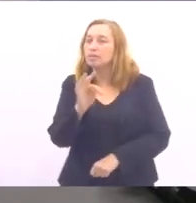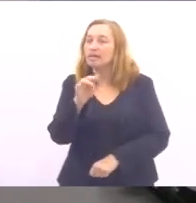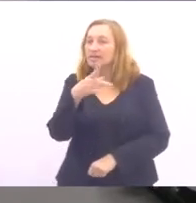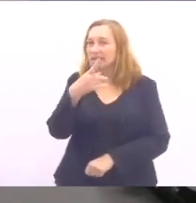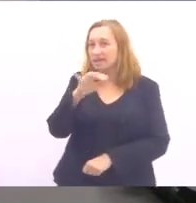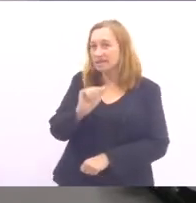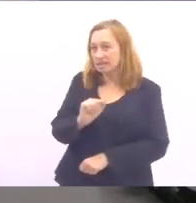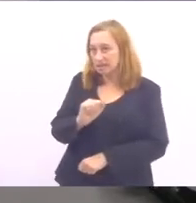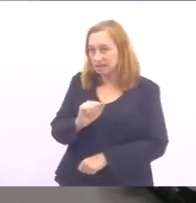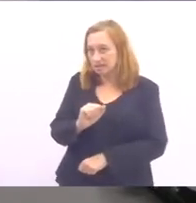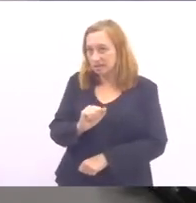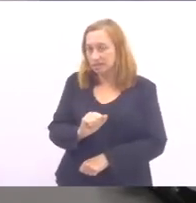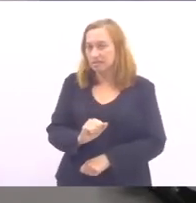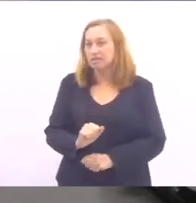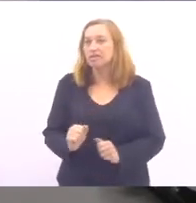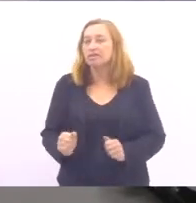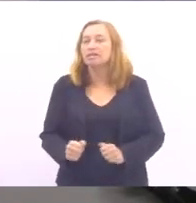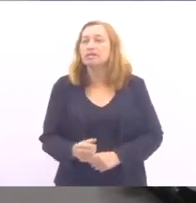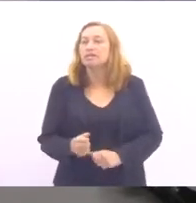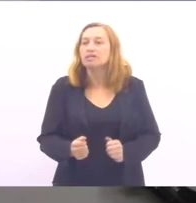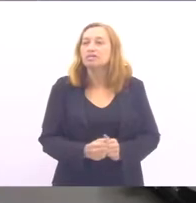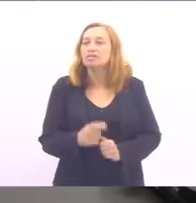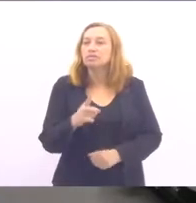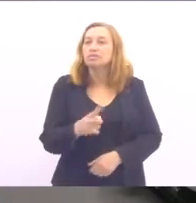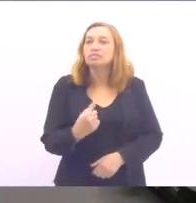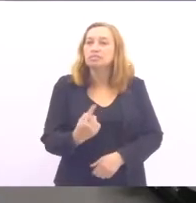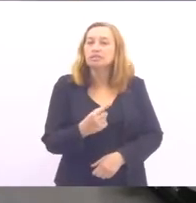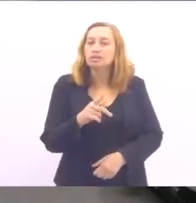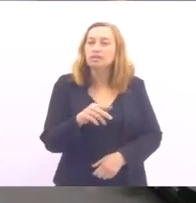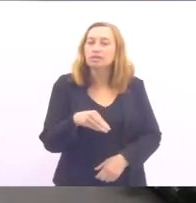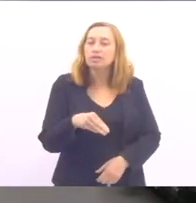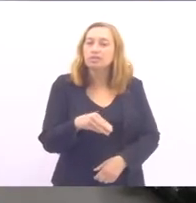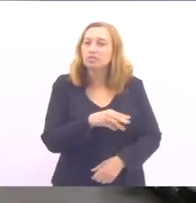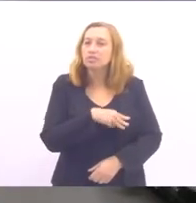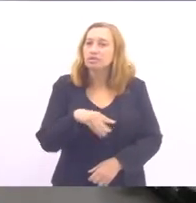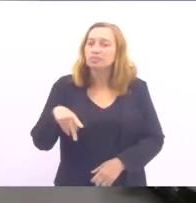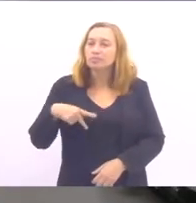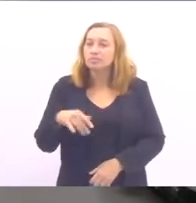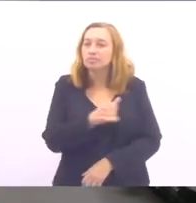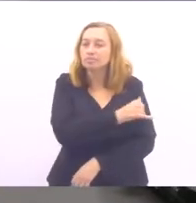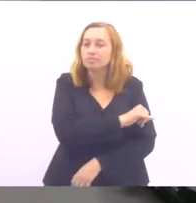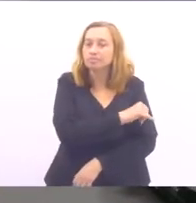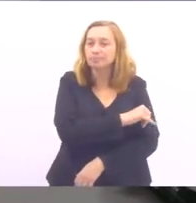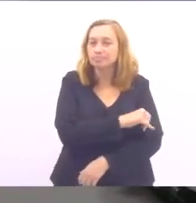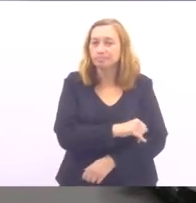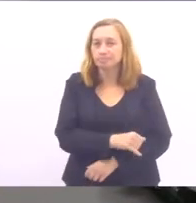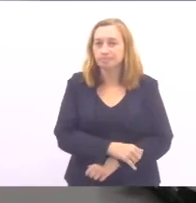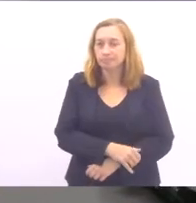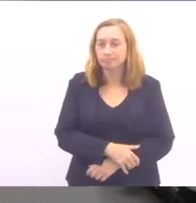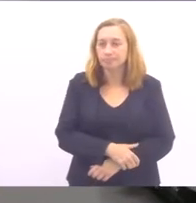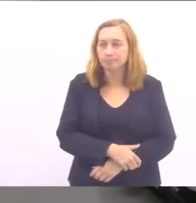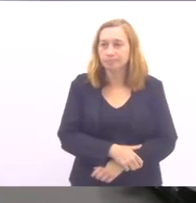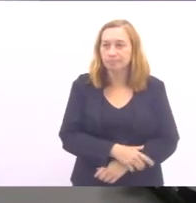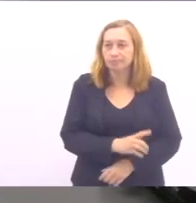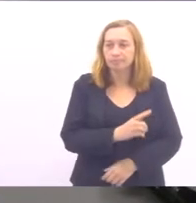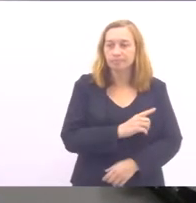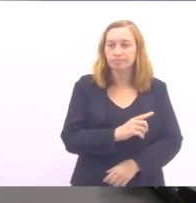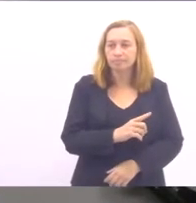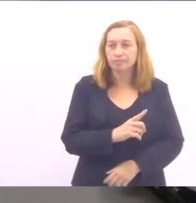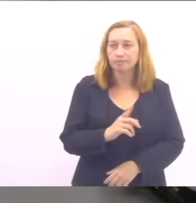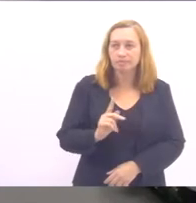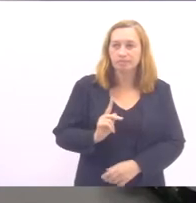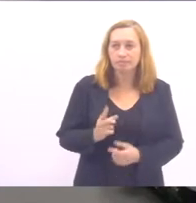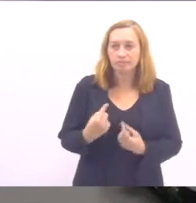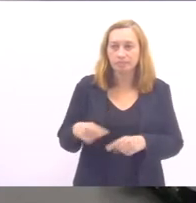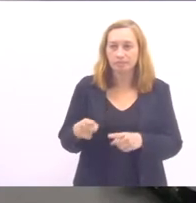aqui conosco na linha, que é do MPRJ. A defensoria ainda não foi provocada